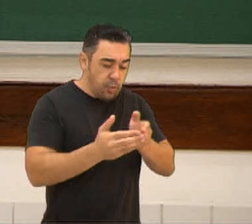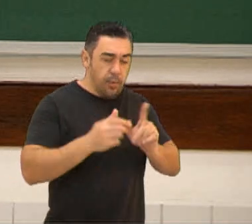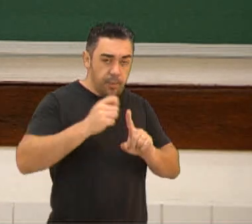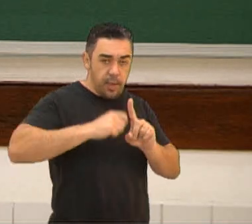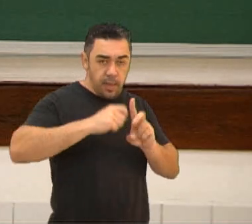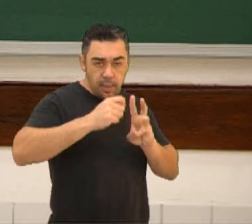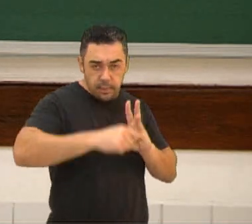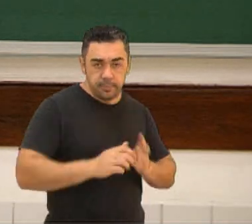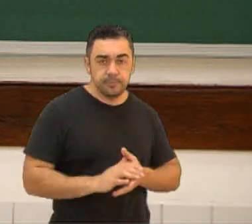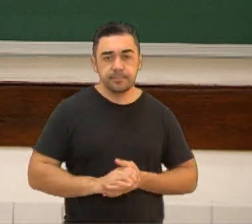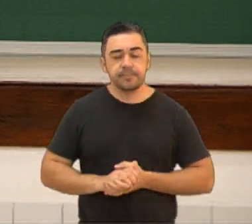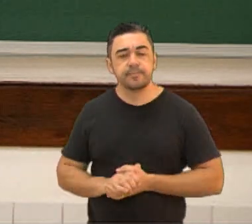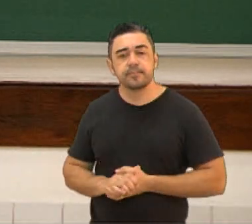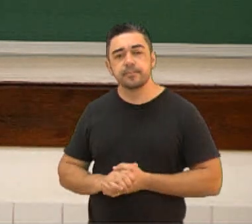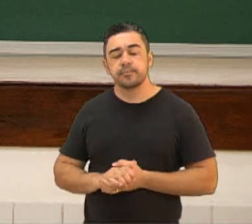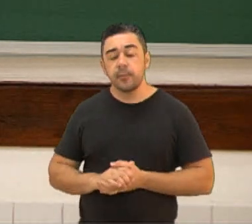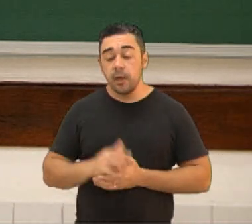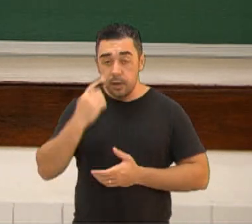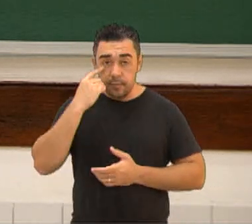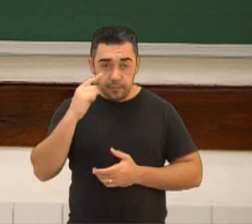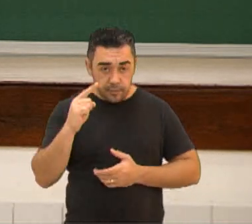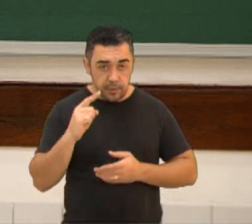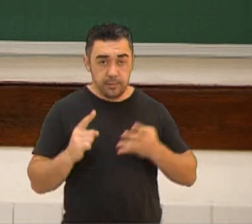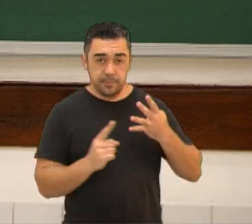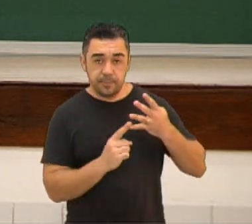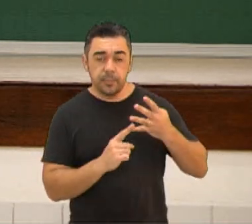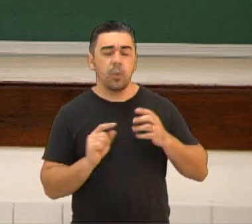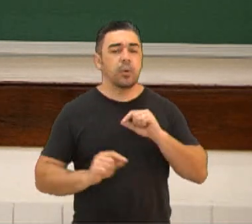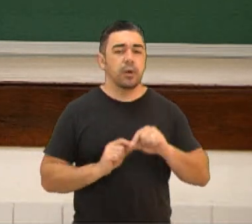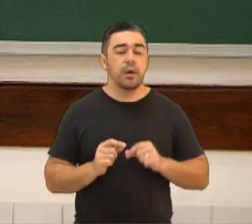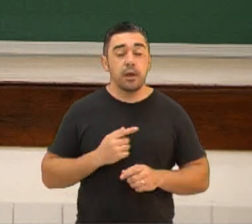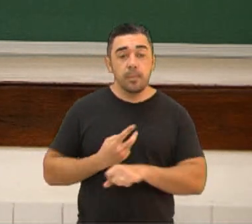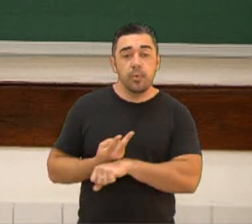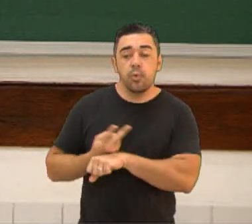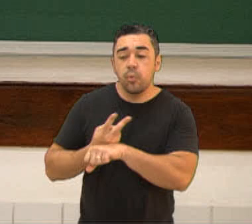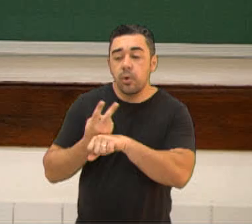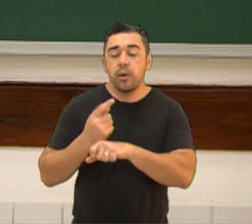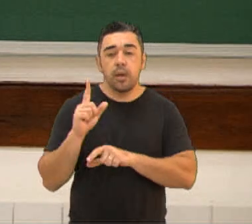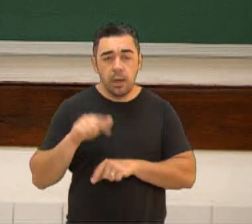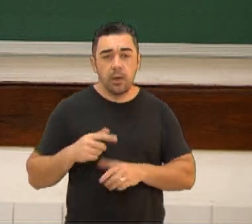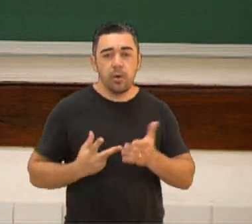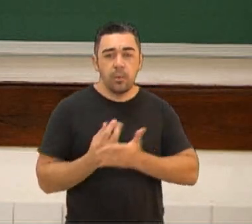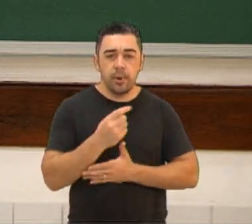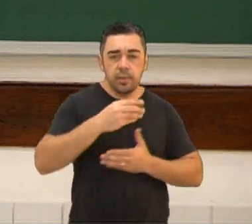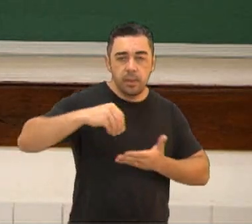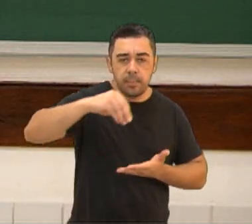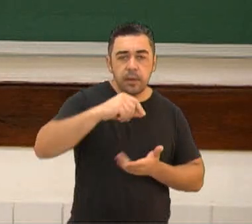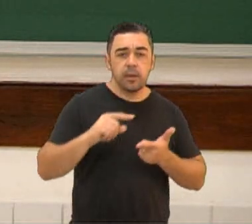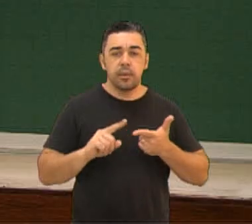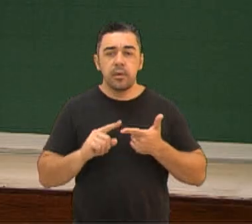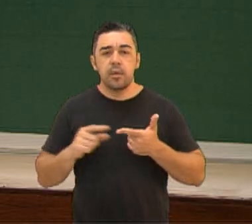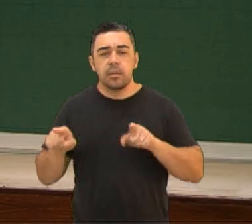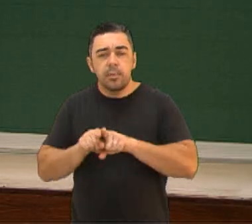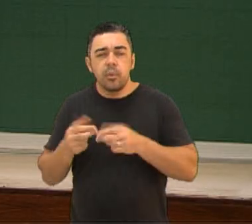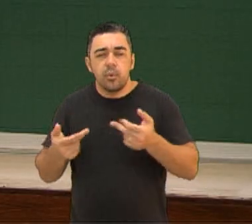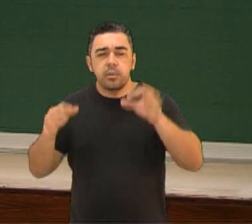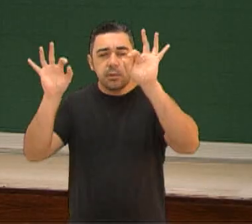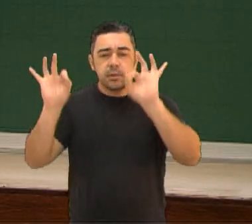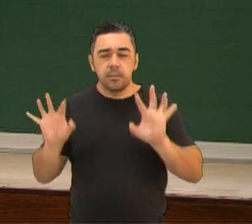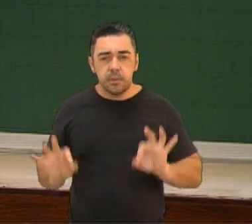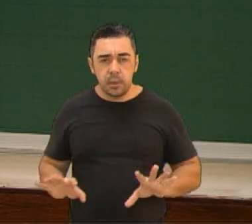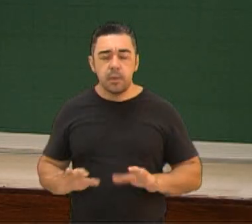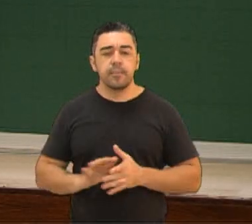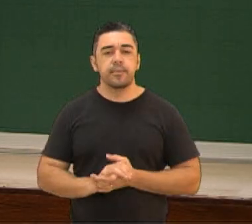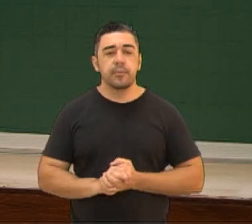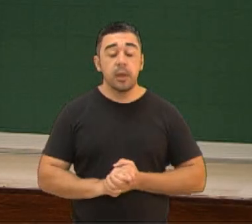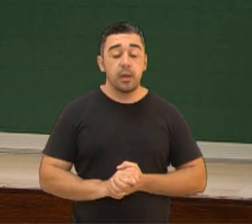meses. Nós vimos que eles buscavam especiarias e artigos de luxo e que no ano de